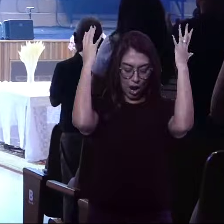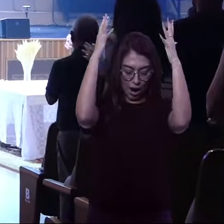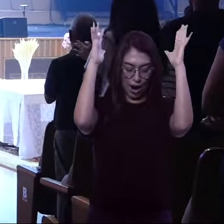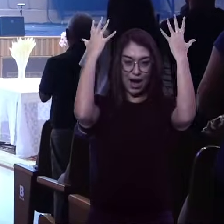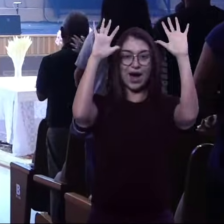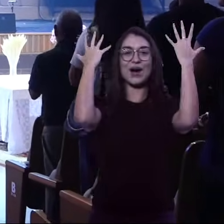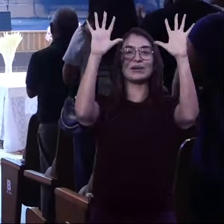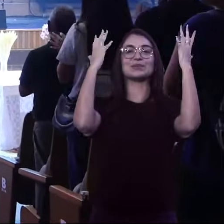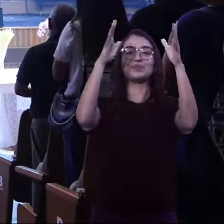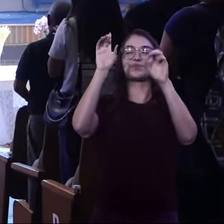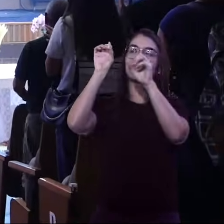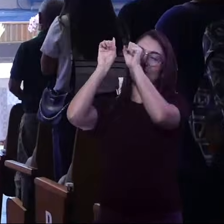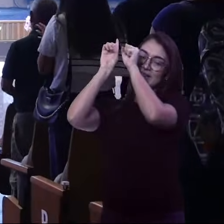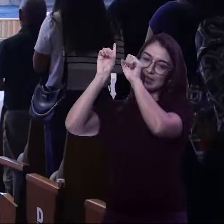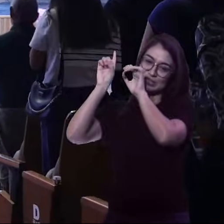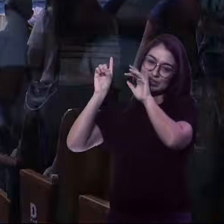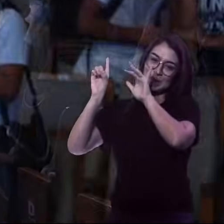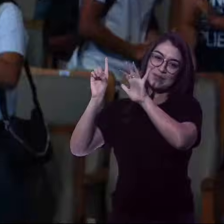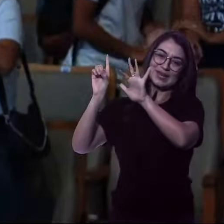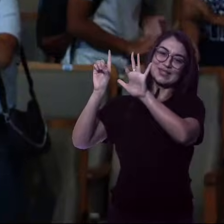te abençoe.